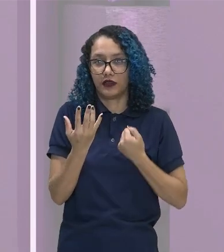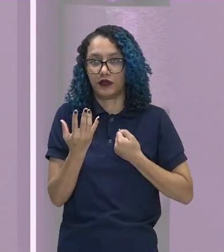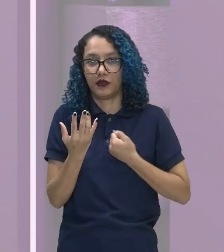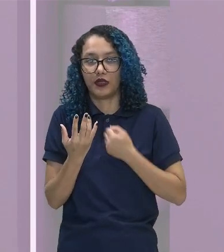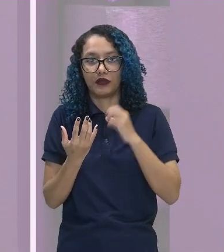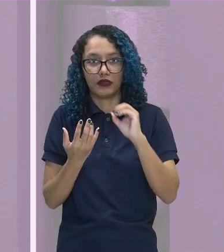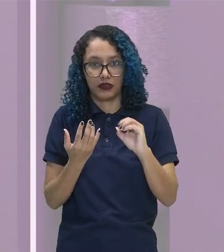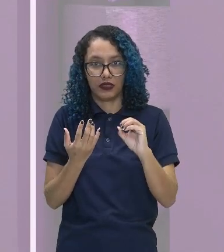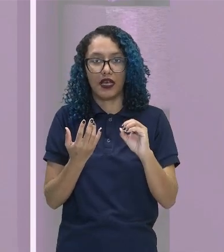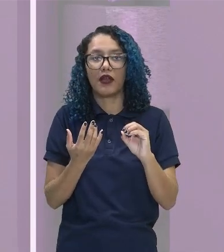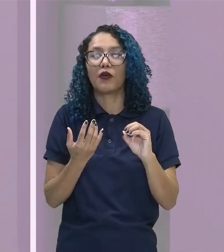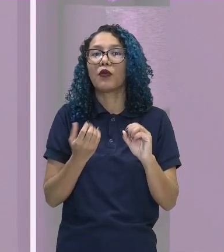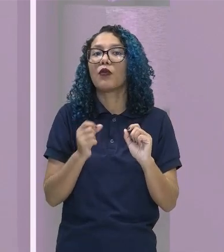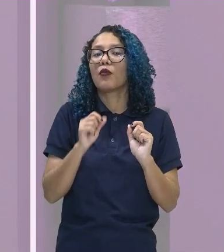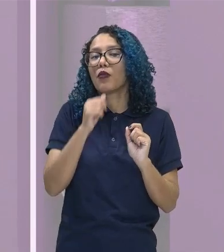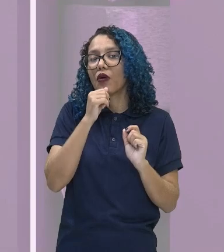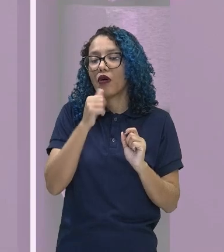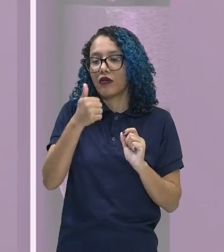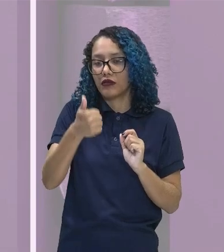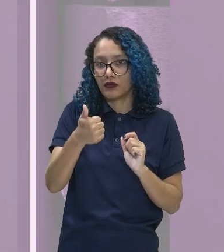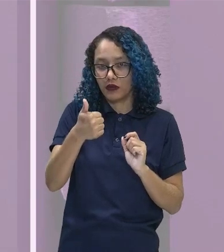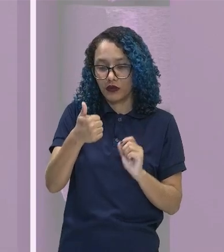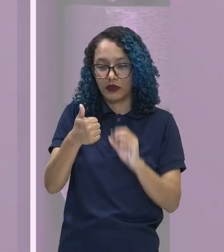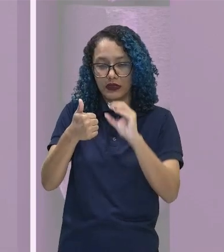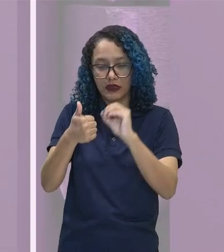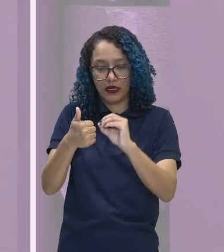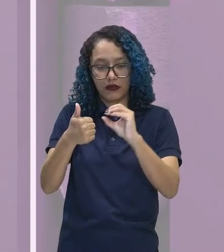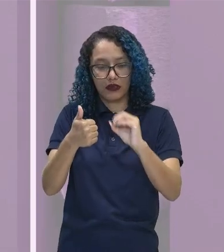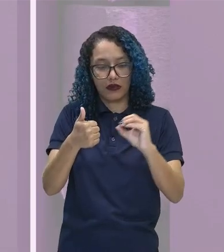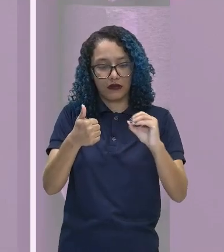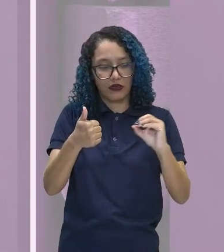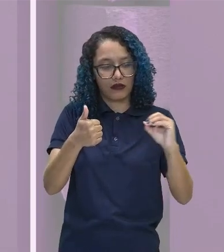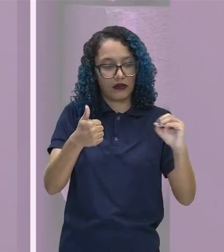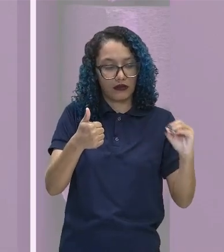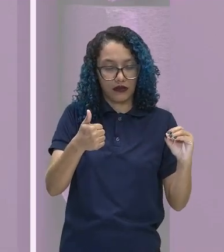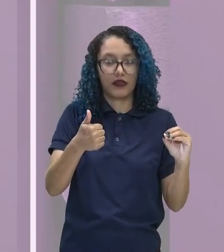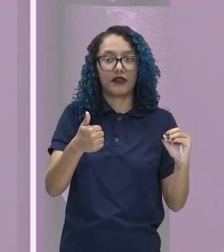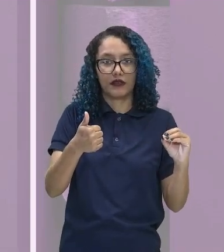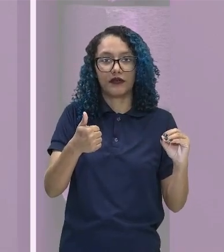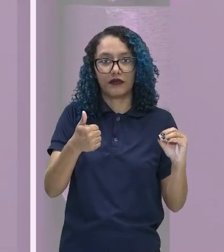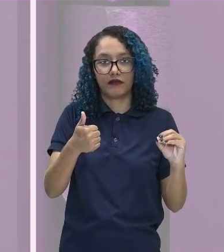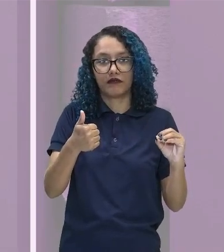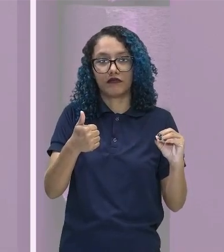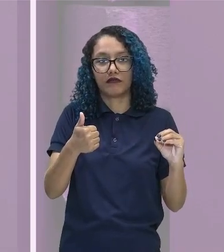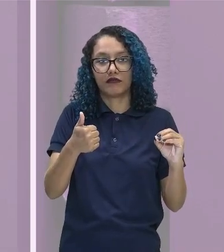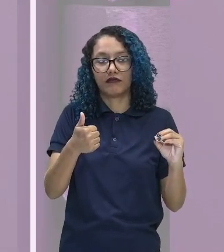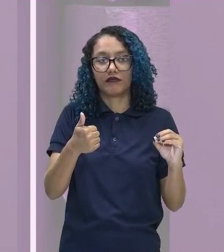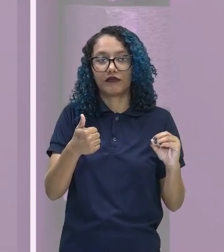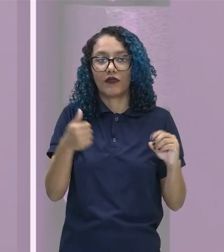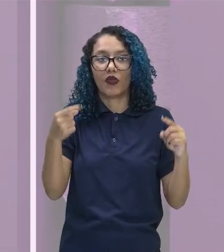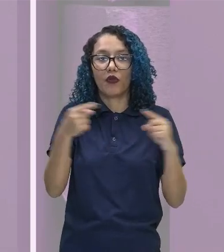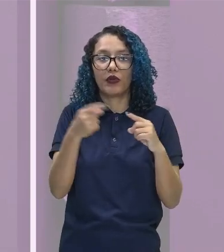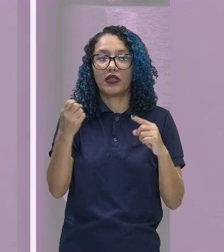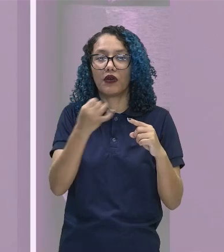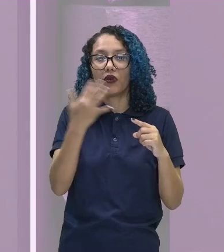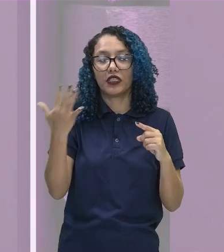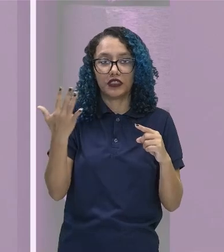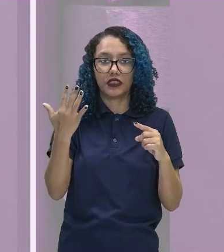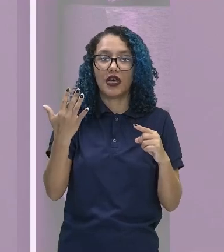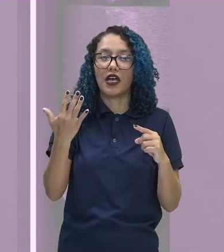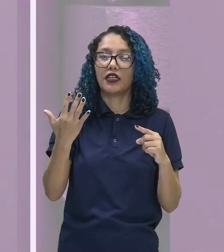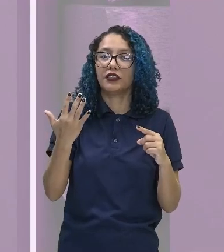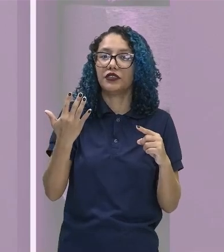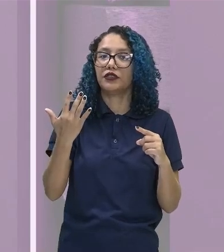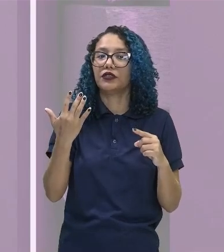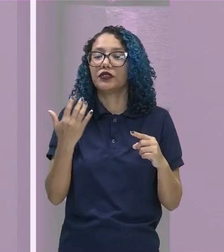1 seguido da quantidade de zeros correspondente, né, ao expoente daquela potenciação, cuja